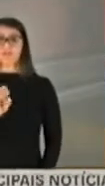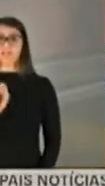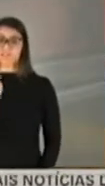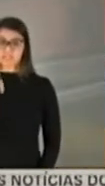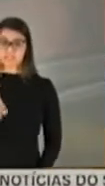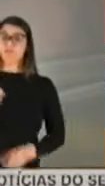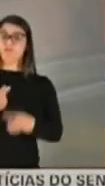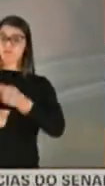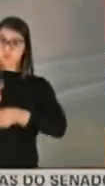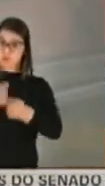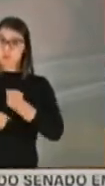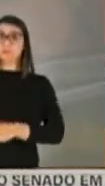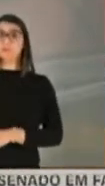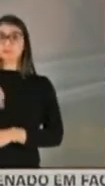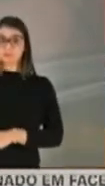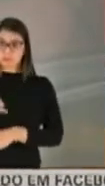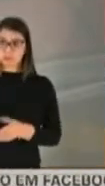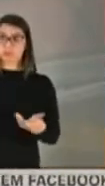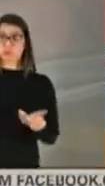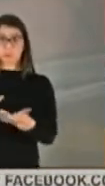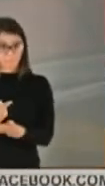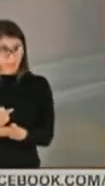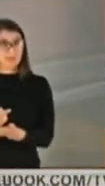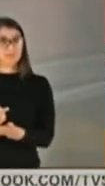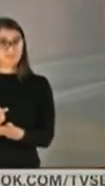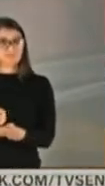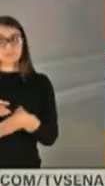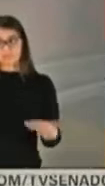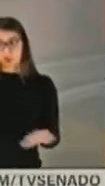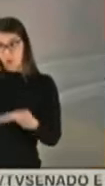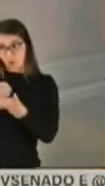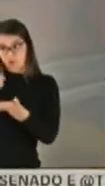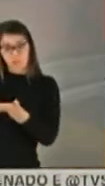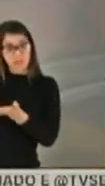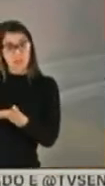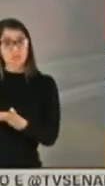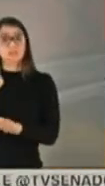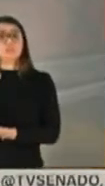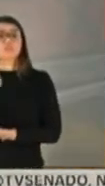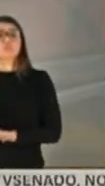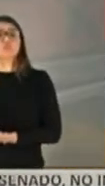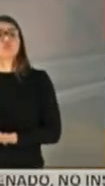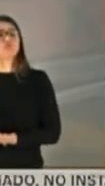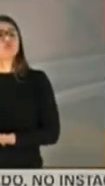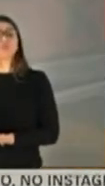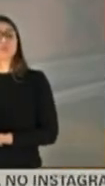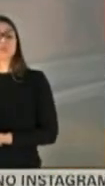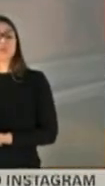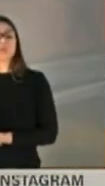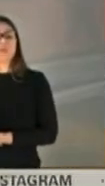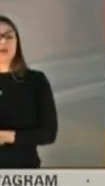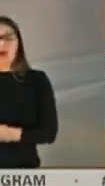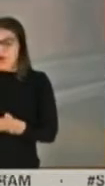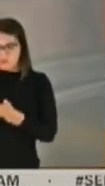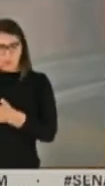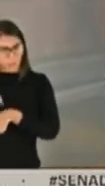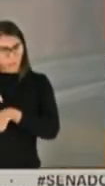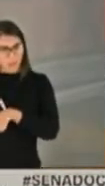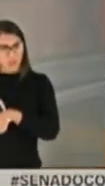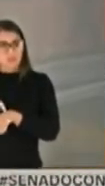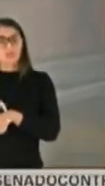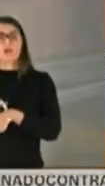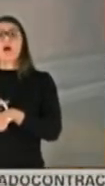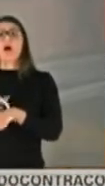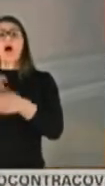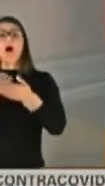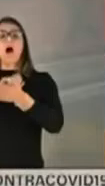foi comprada, ou seja, contratada, sem que houvesse, até aquele momento, uma autorização da